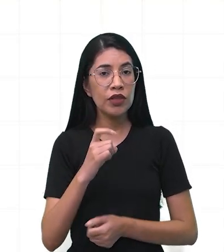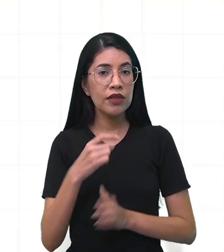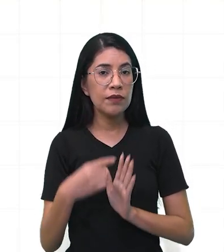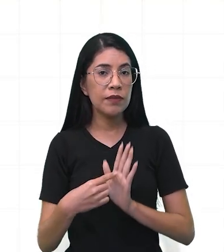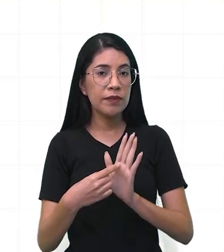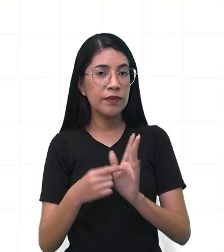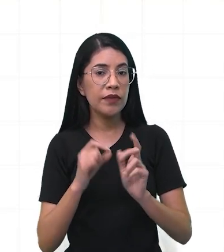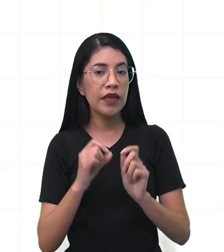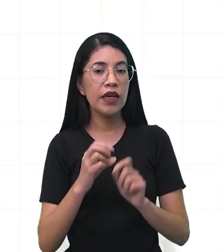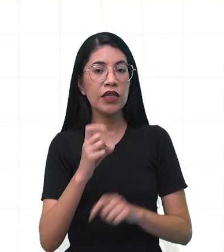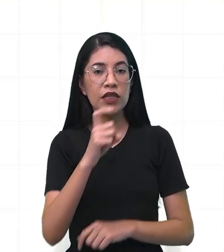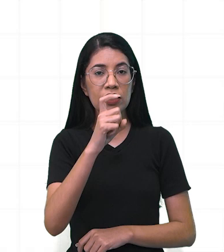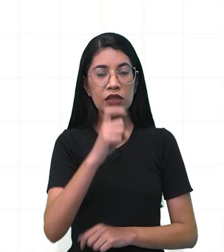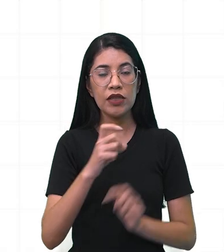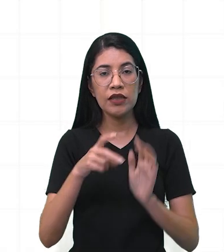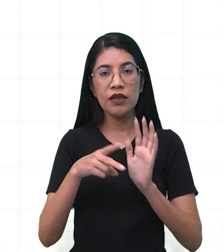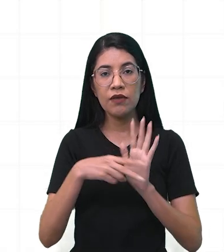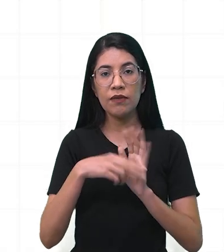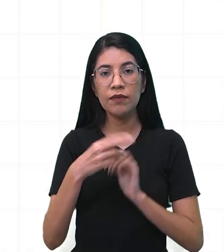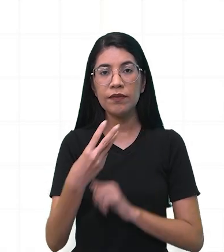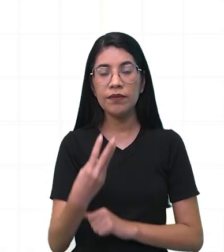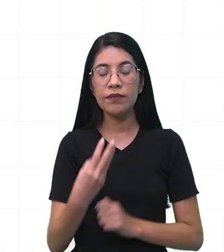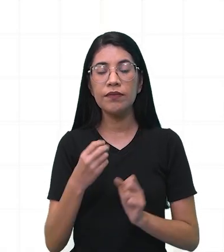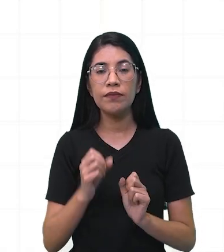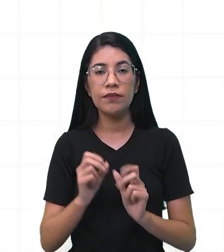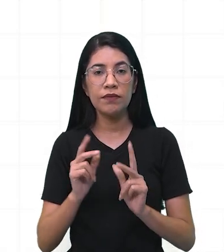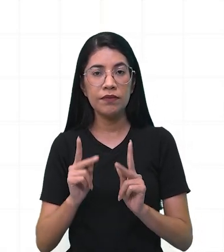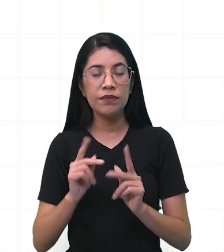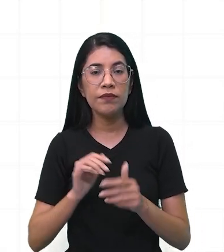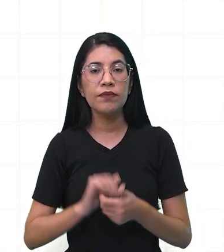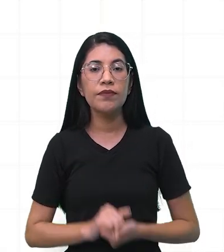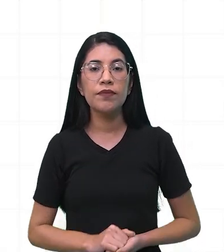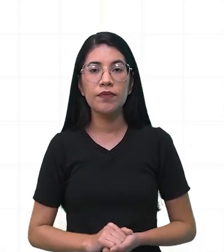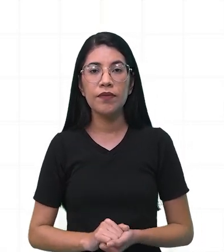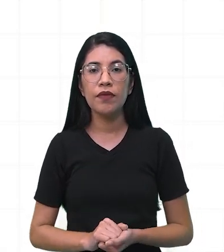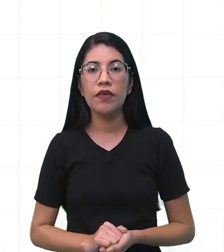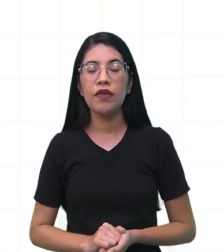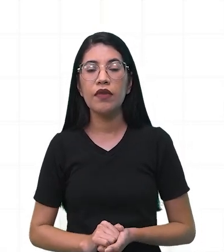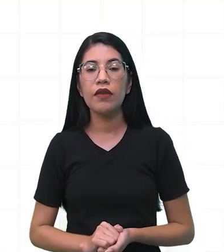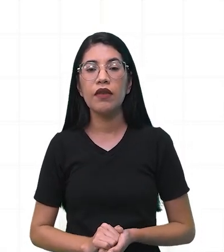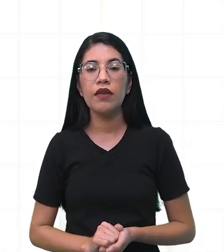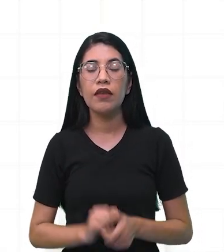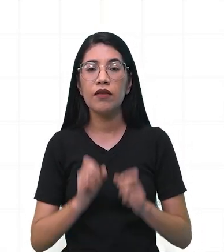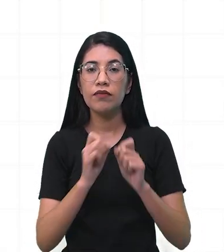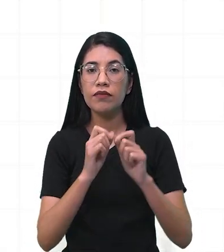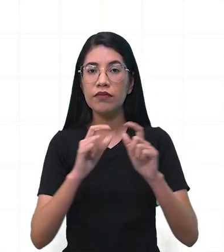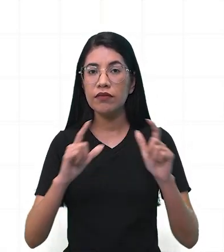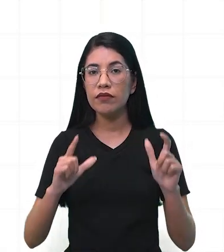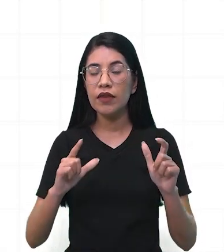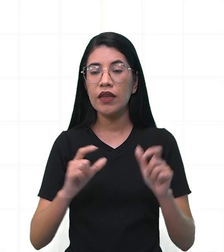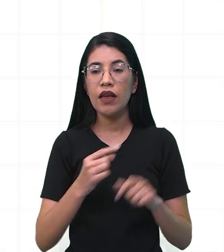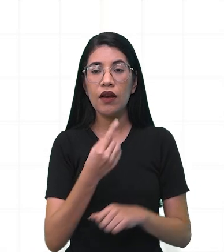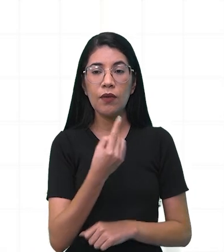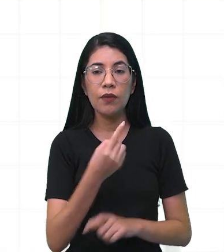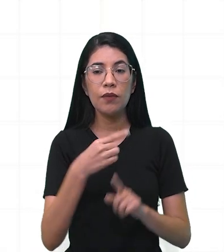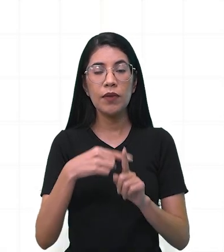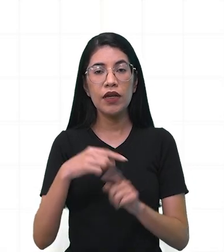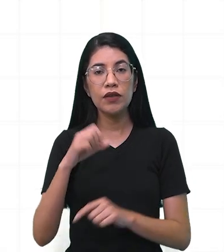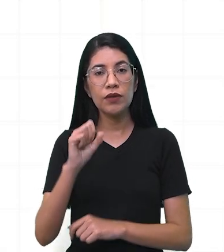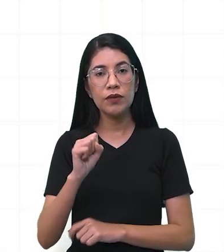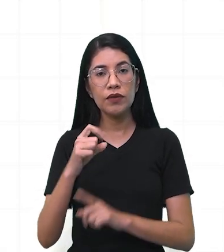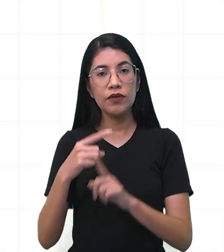gente? X igual a 3. Tá ok? Então, vamos lá. A expressão é 1 mais 8